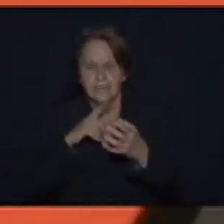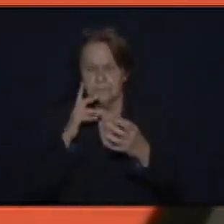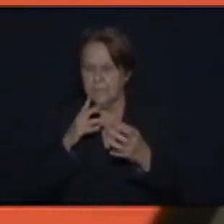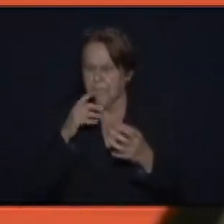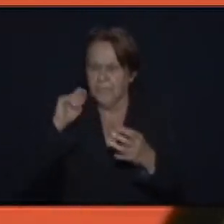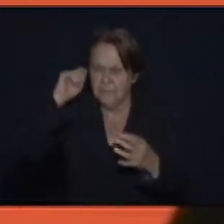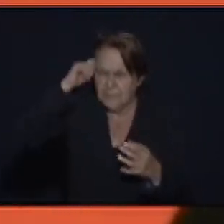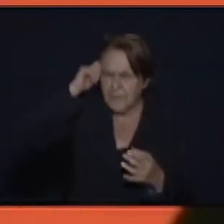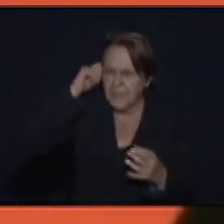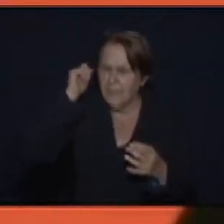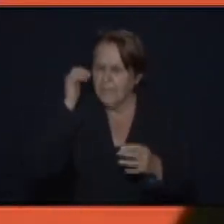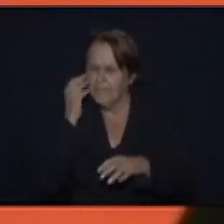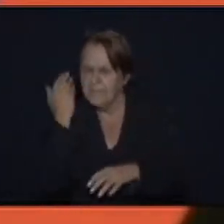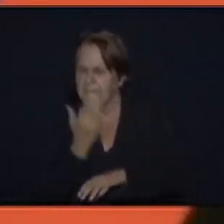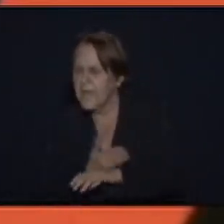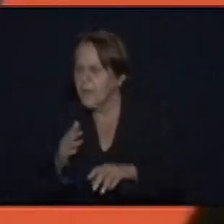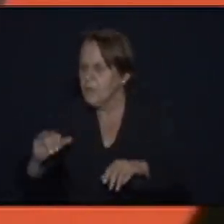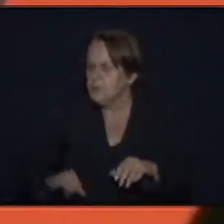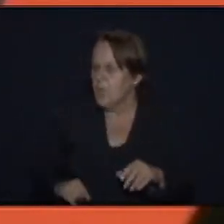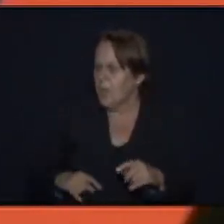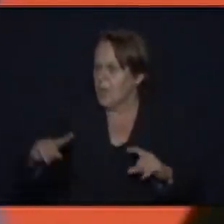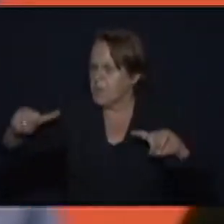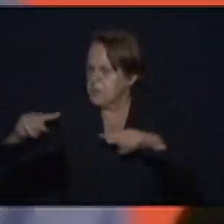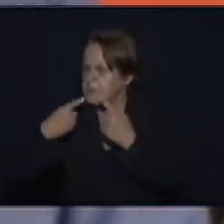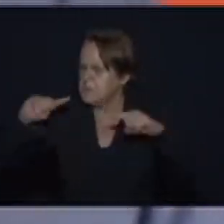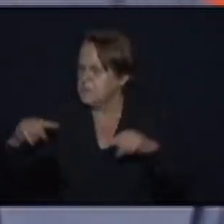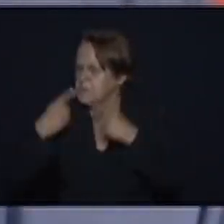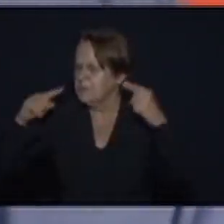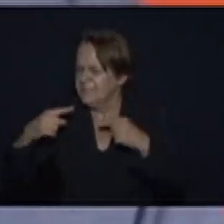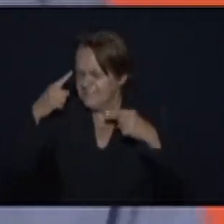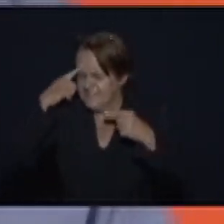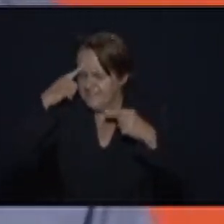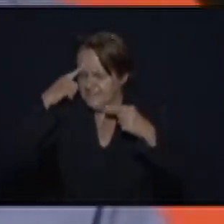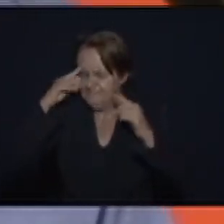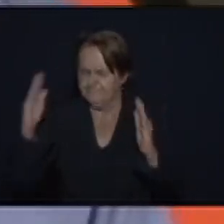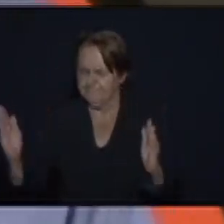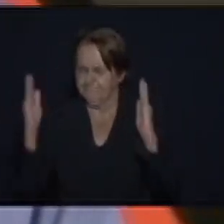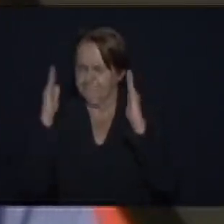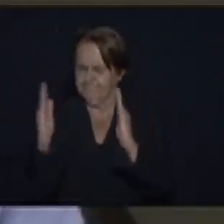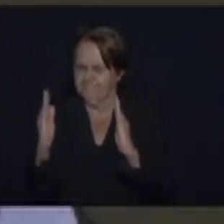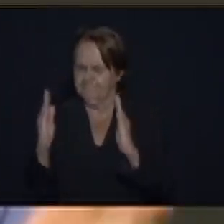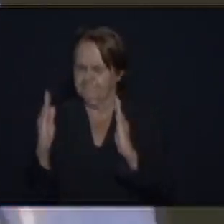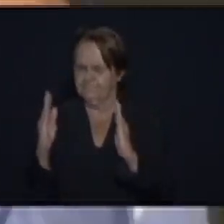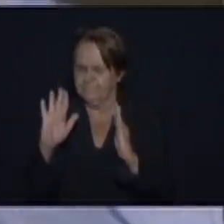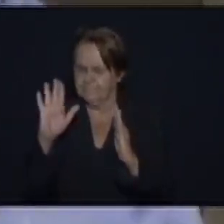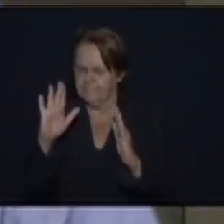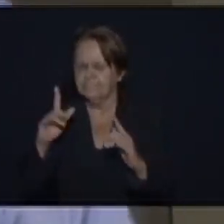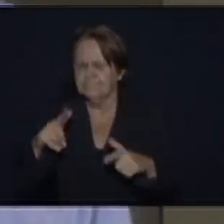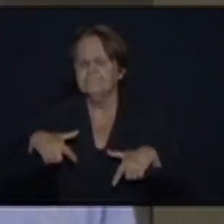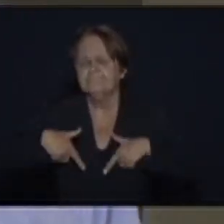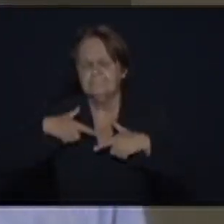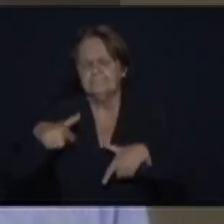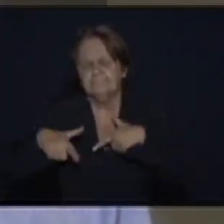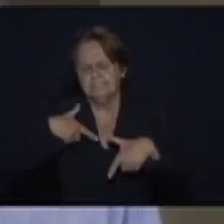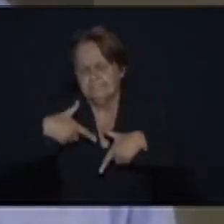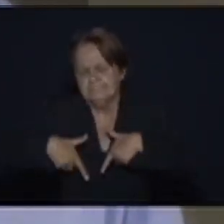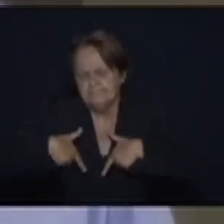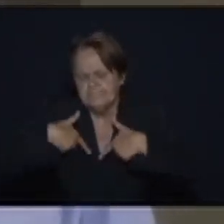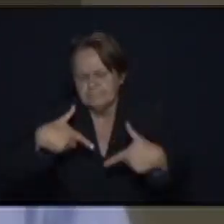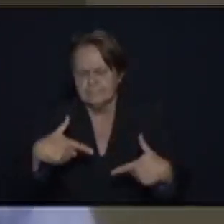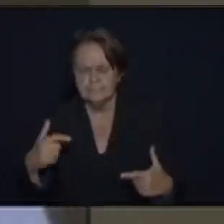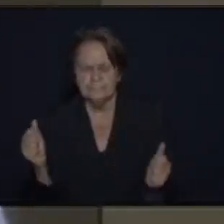cara e resolver suas diferenças para começar uma nova fase na sua vida na sua nação porque se não é impossível